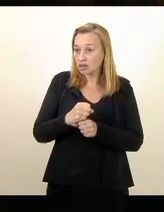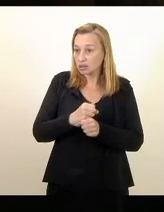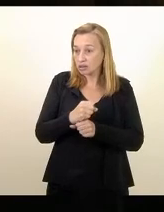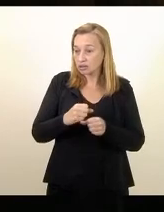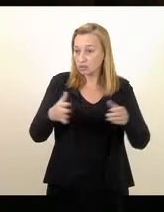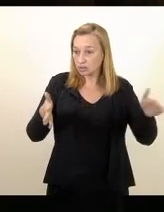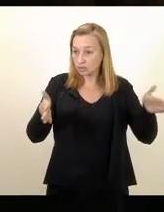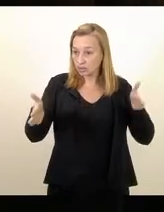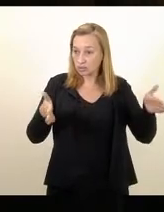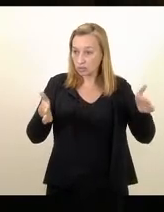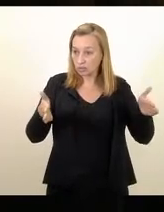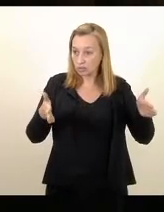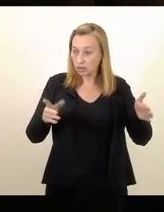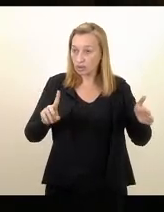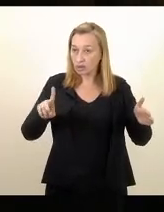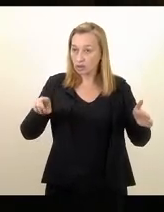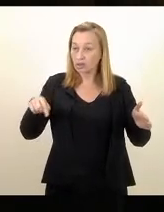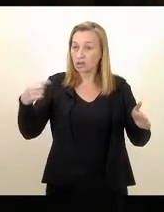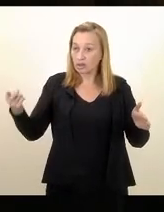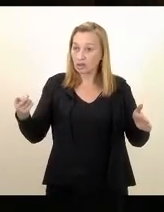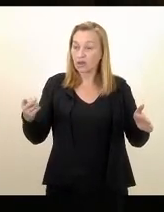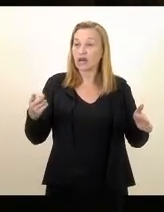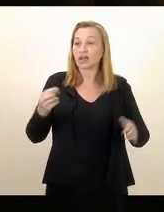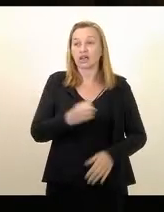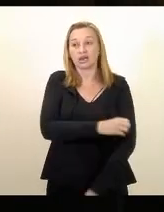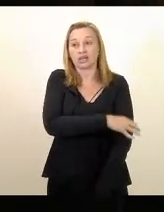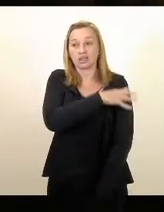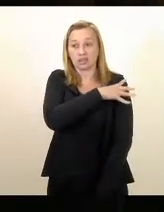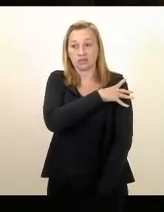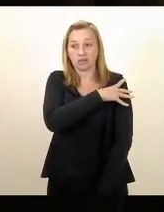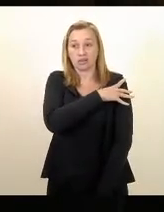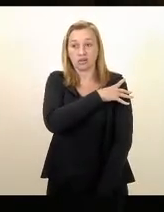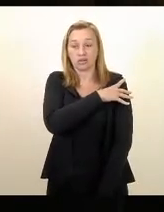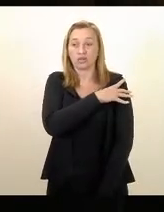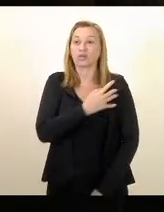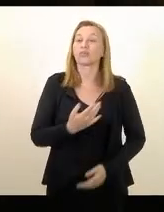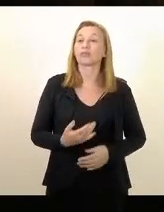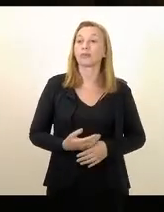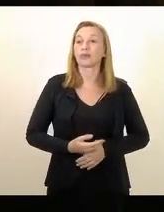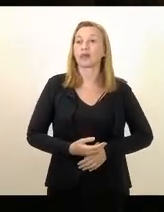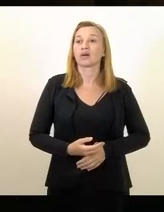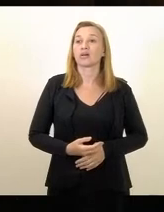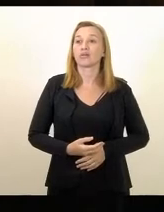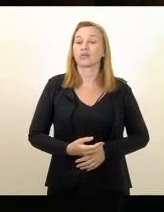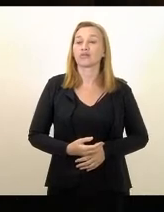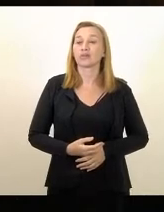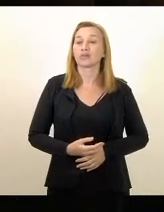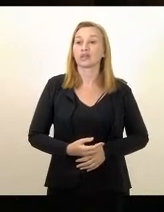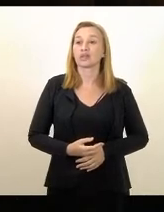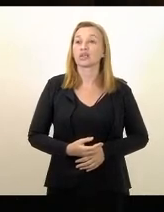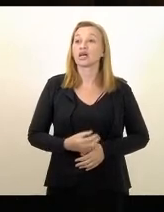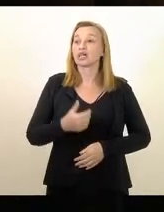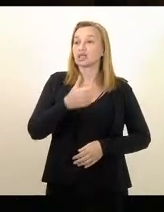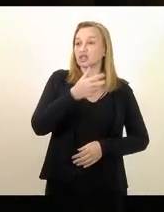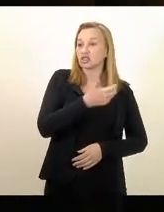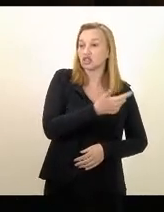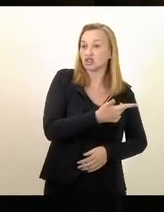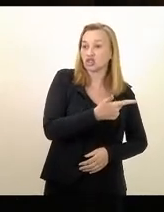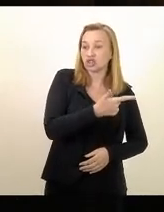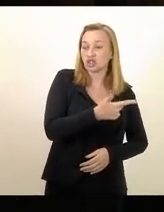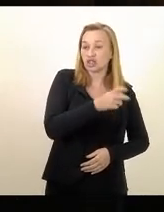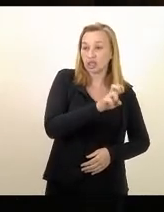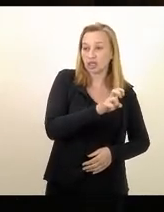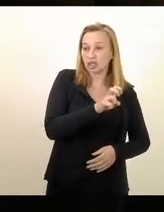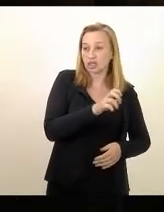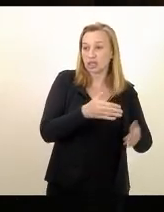a faixa posterior ao ensino fundamental atingindo a faixa etária de 15, 16, 17 anos que é a faixa do